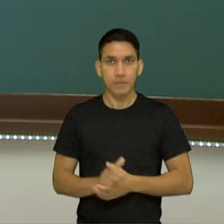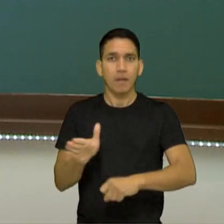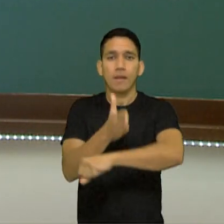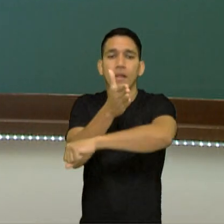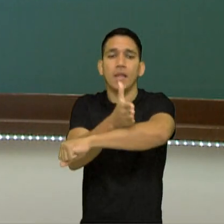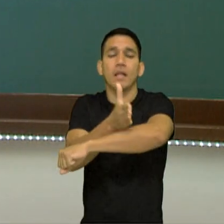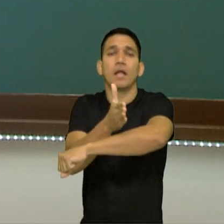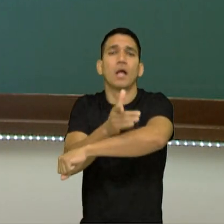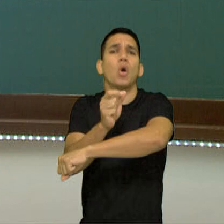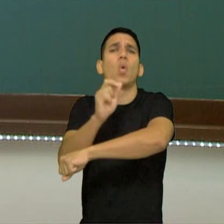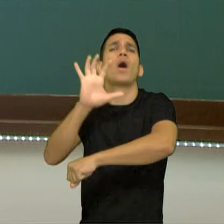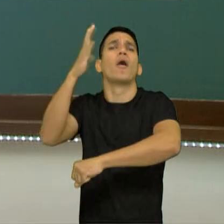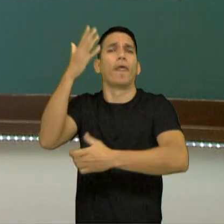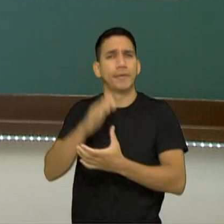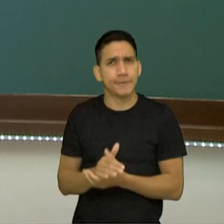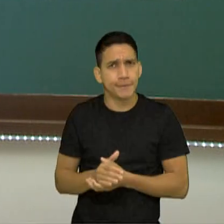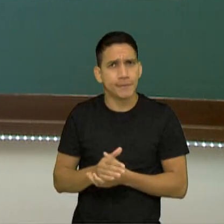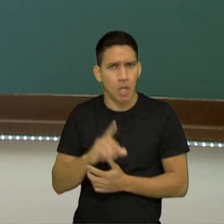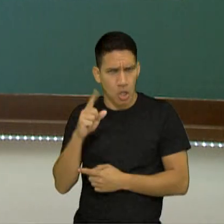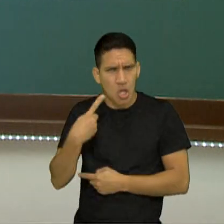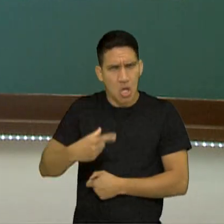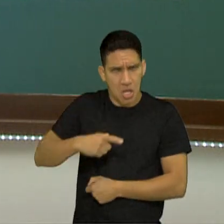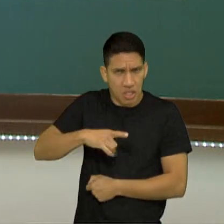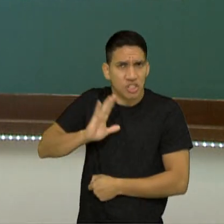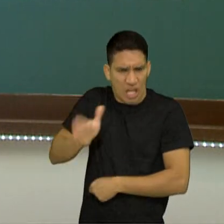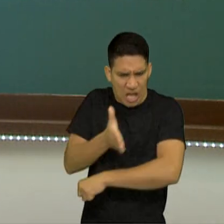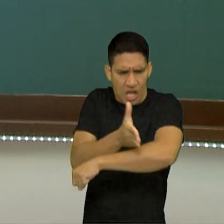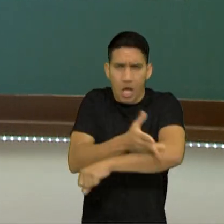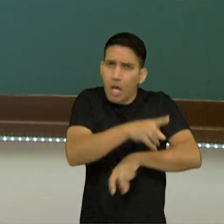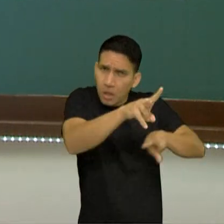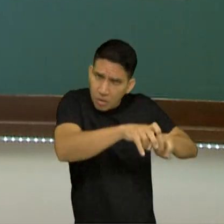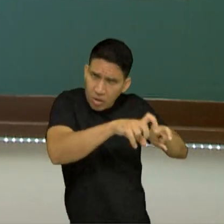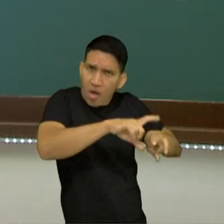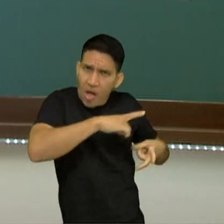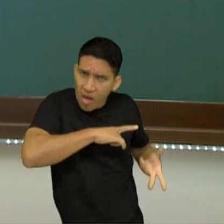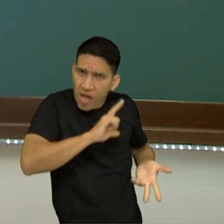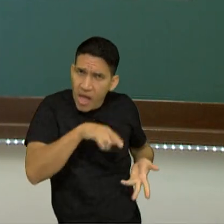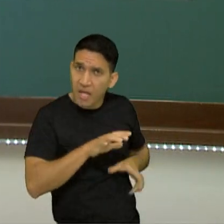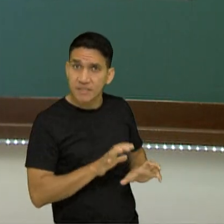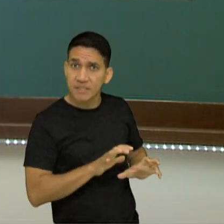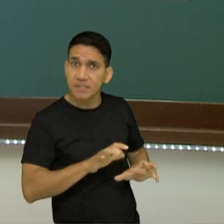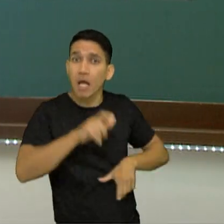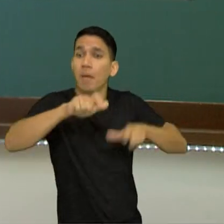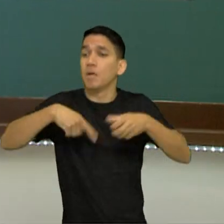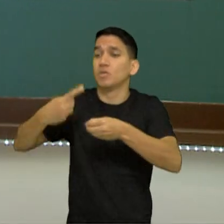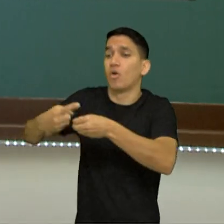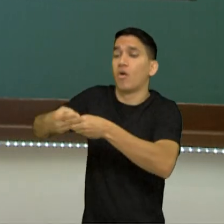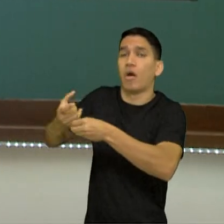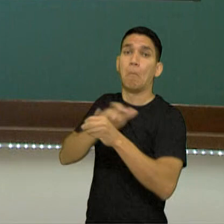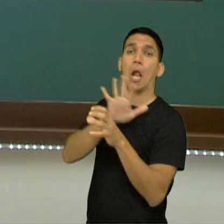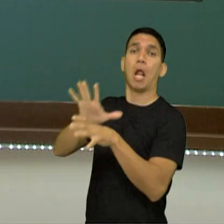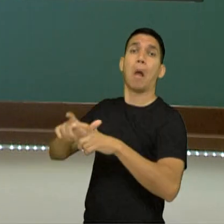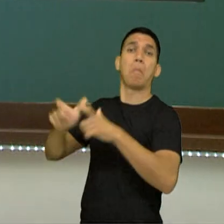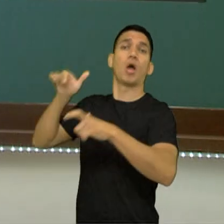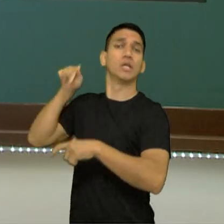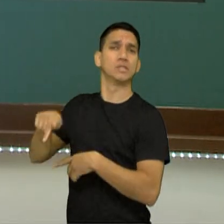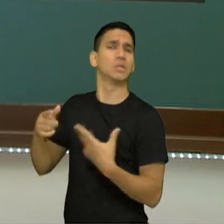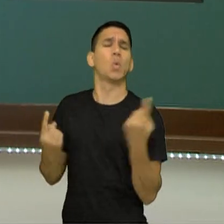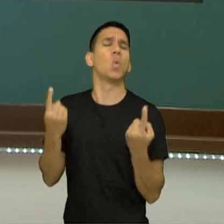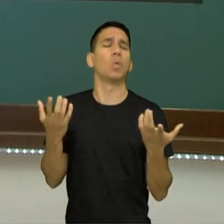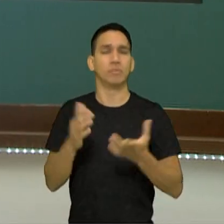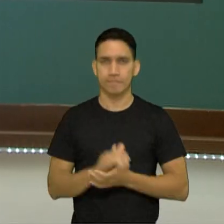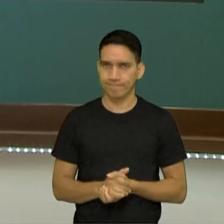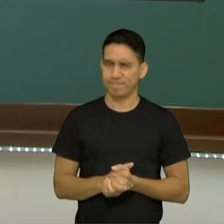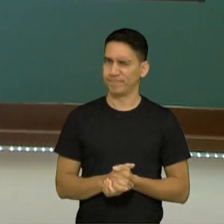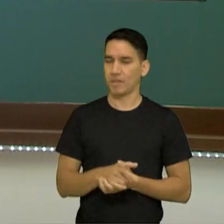será que era? Será que a gente tinha agricultura na Idade Média? Era mais rural? As pessoas viviam mais na cidade? A gente vai ver. E aqui o professor